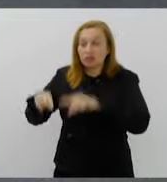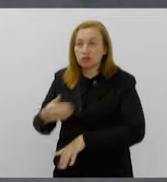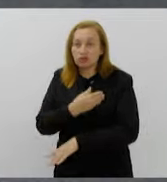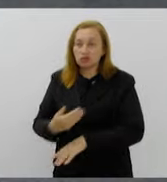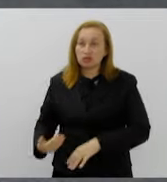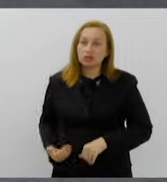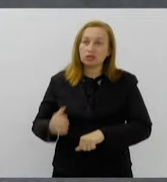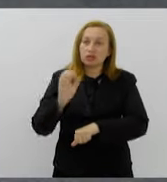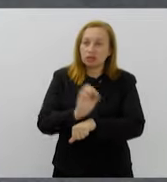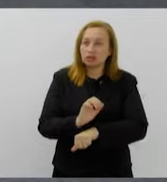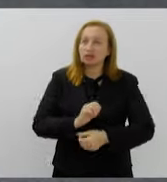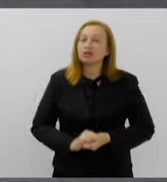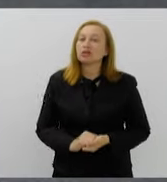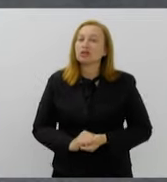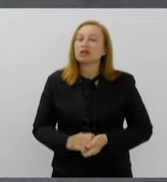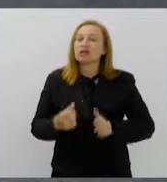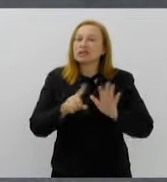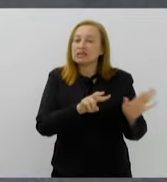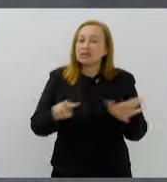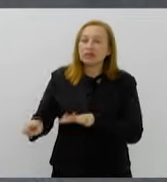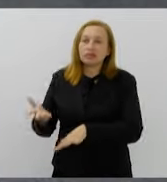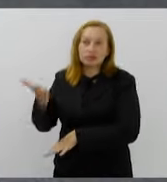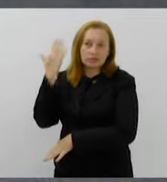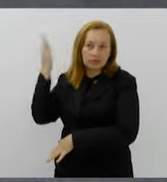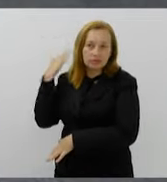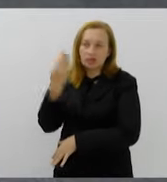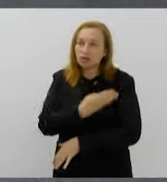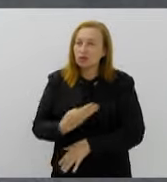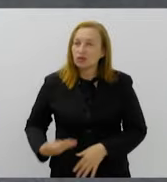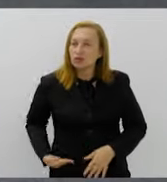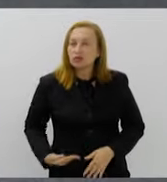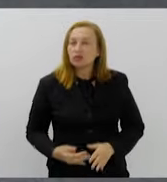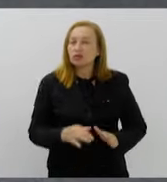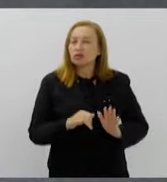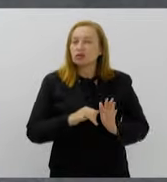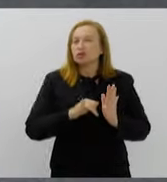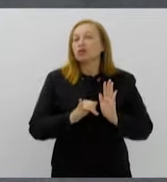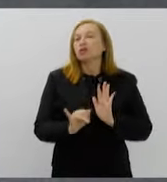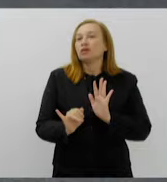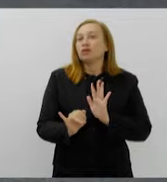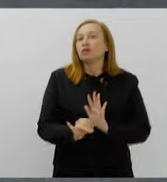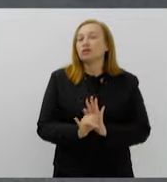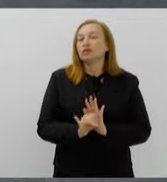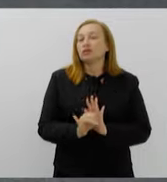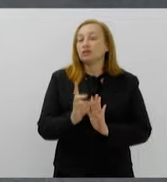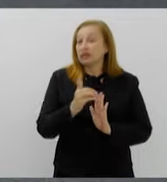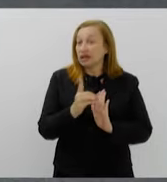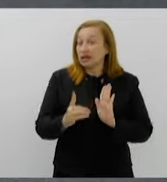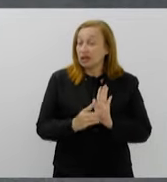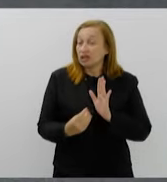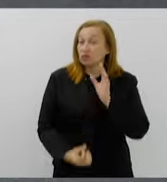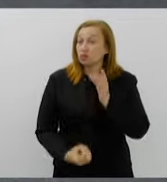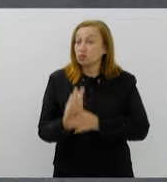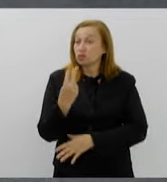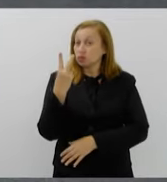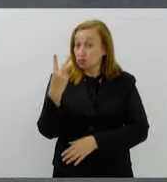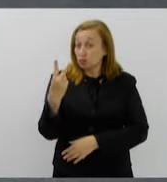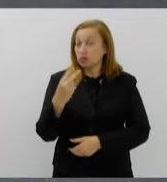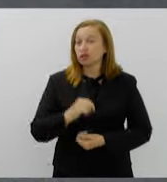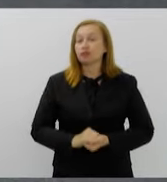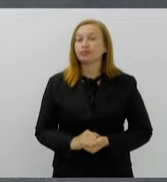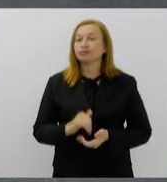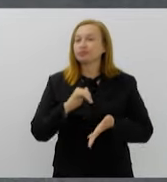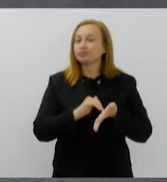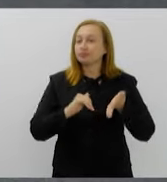Rio de Janeiro na semana passada o governador publicou um decreto dois decretos